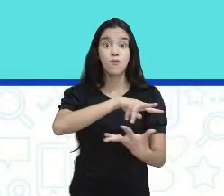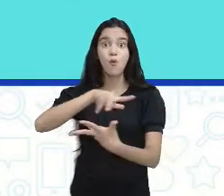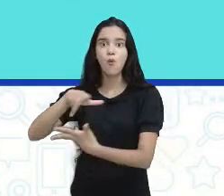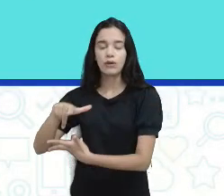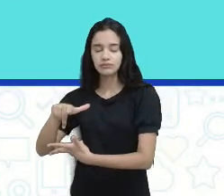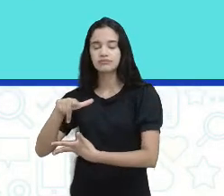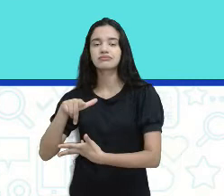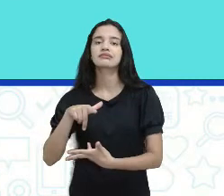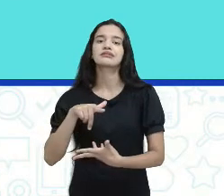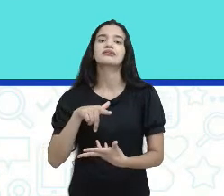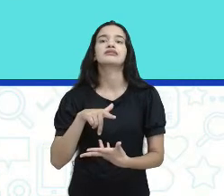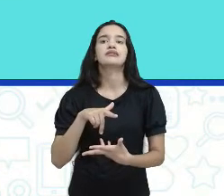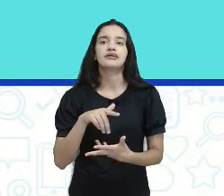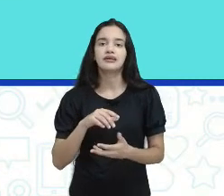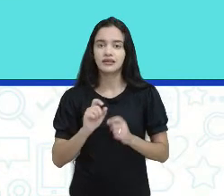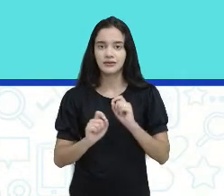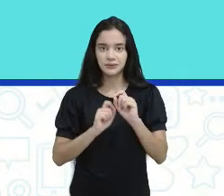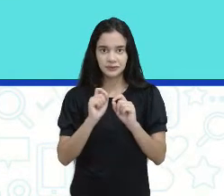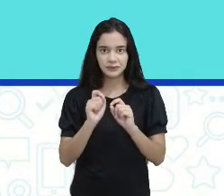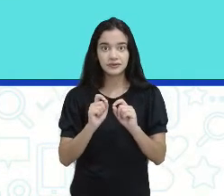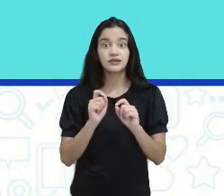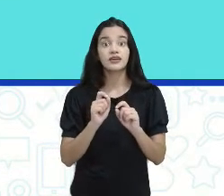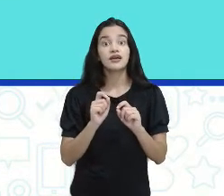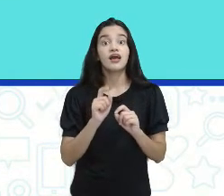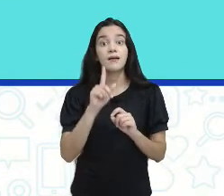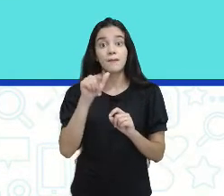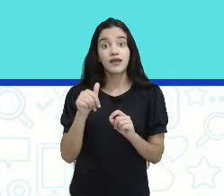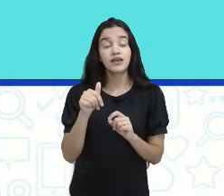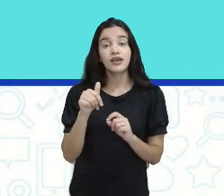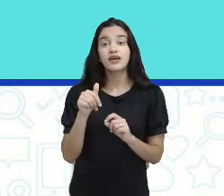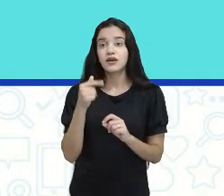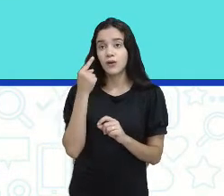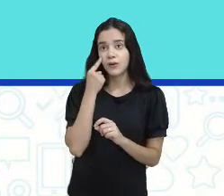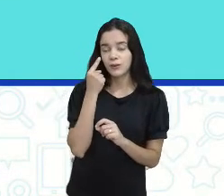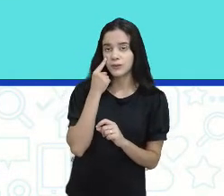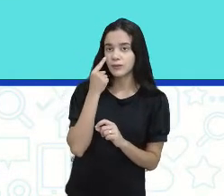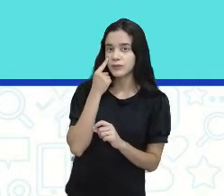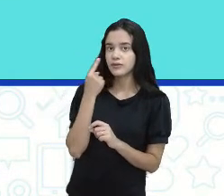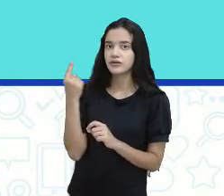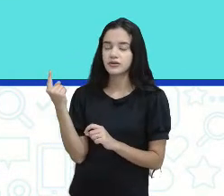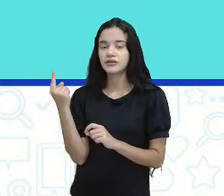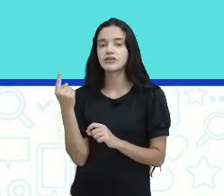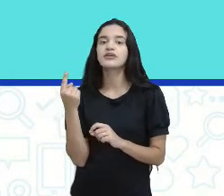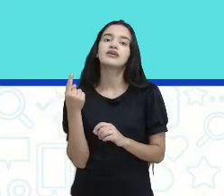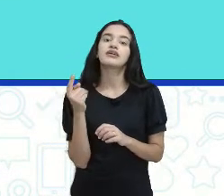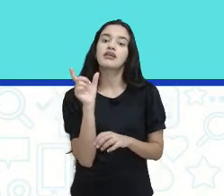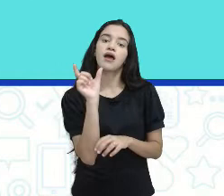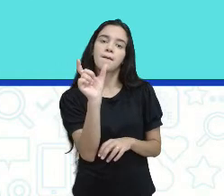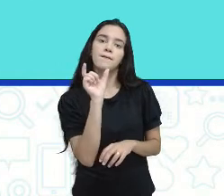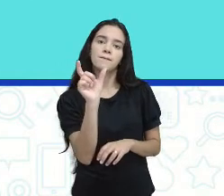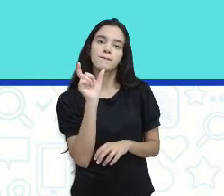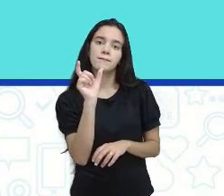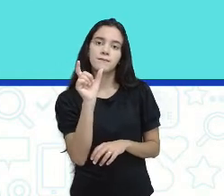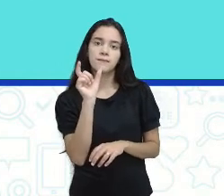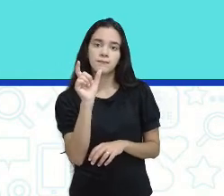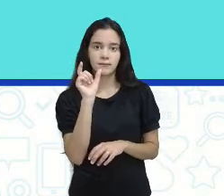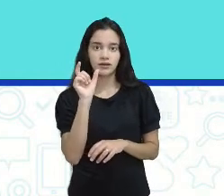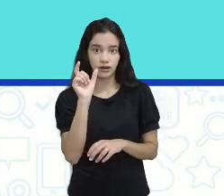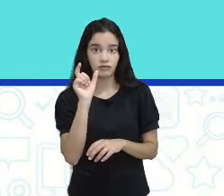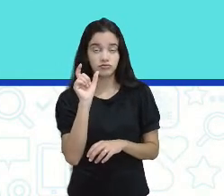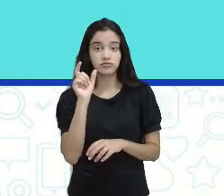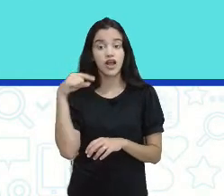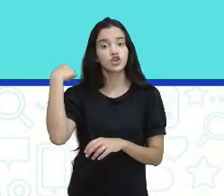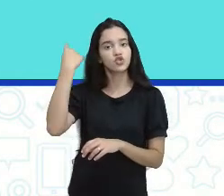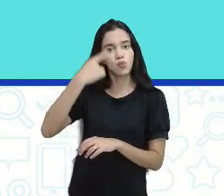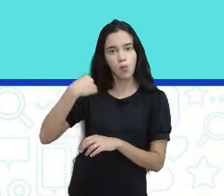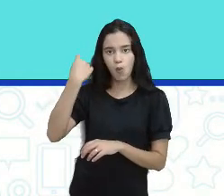né, pela Federação Internacional de Pádel, né, tá aí em espanhol, misturado, né,